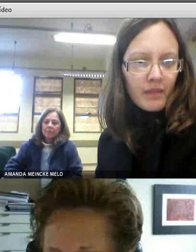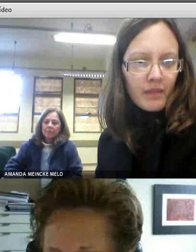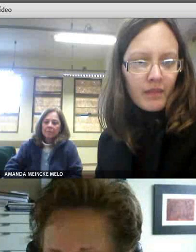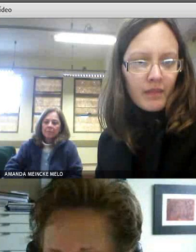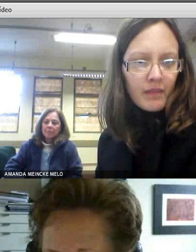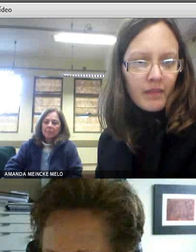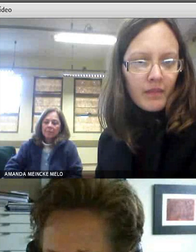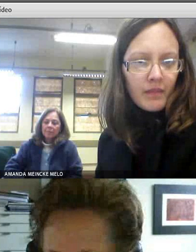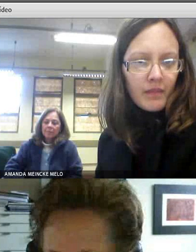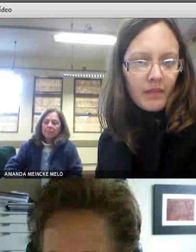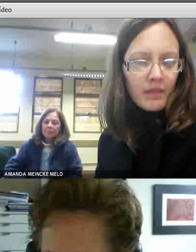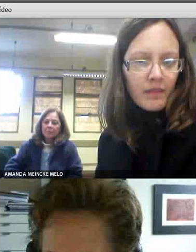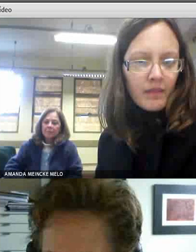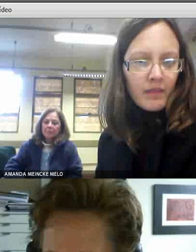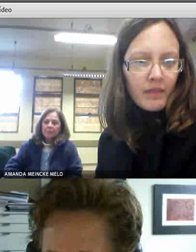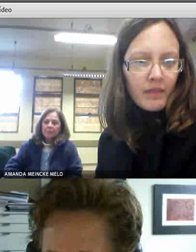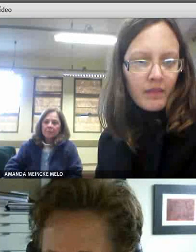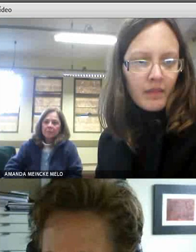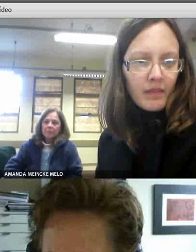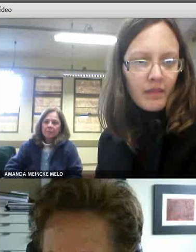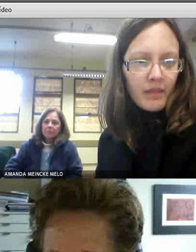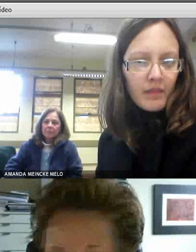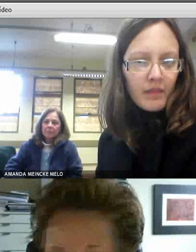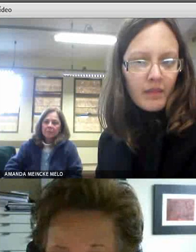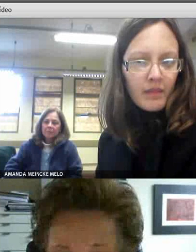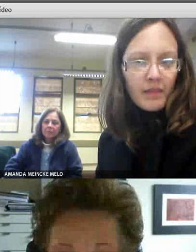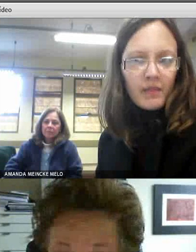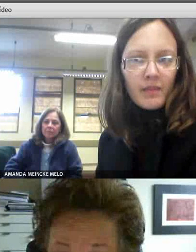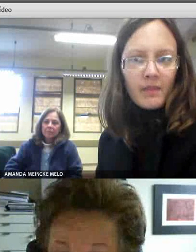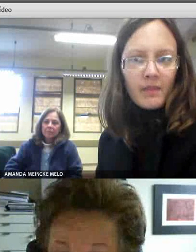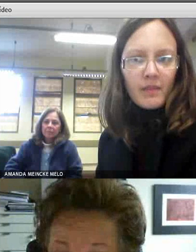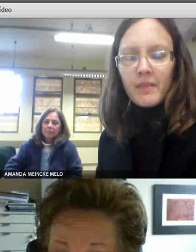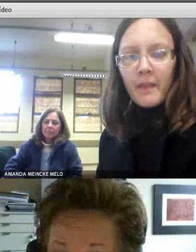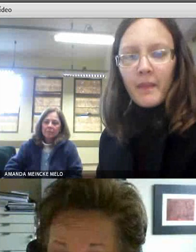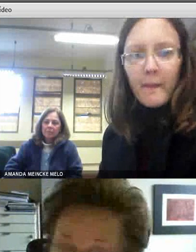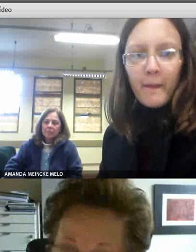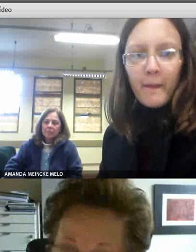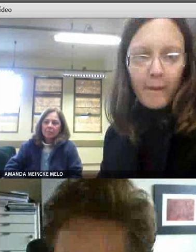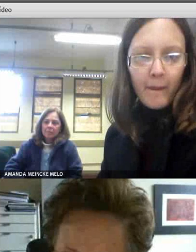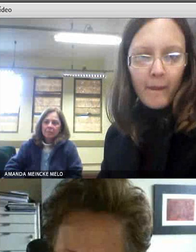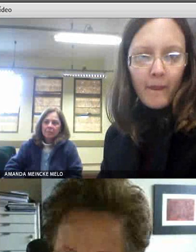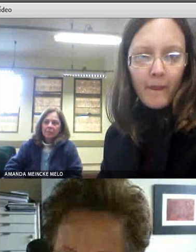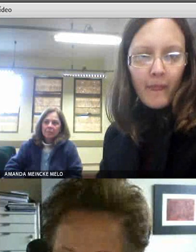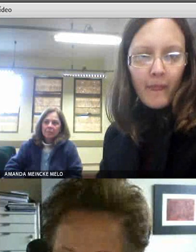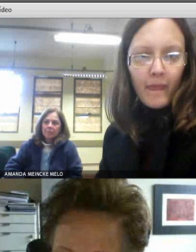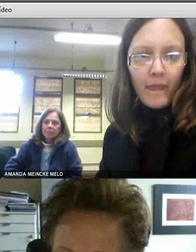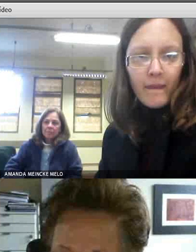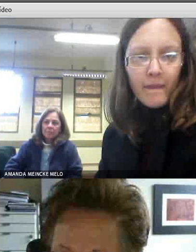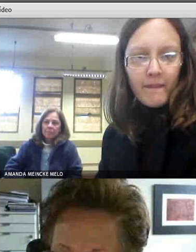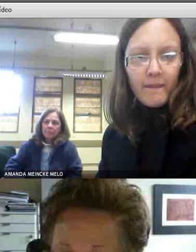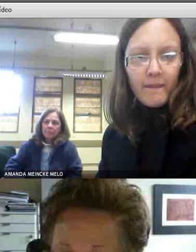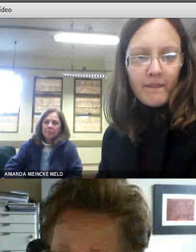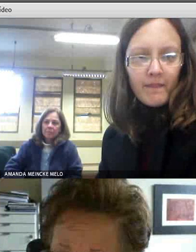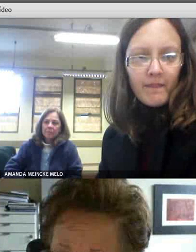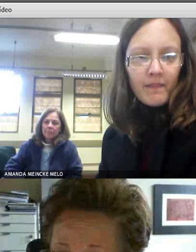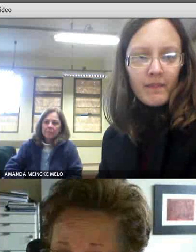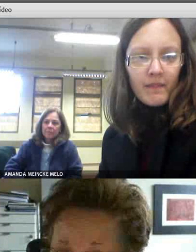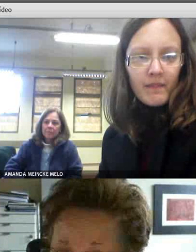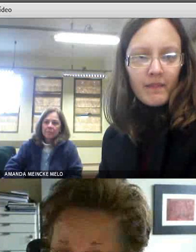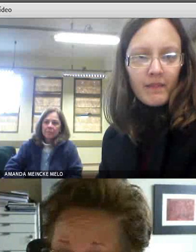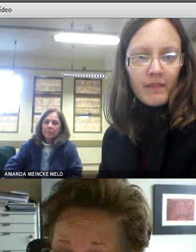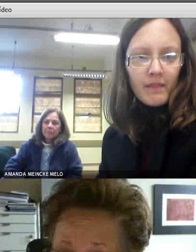porque é retenção de memória, não houve nenhuma construção, nenhum aproveitamento. Bom, então quando ele foi trabalhar com as